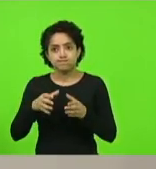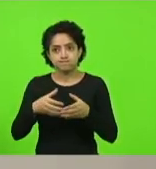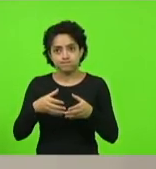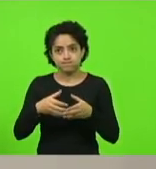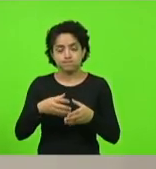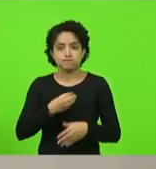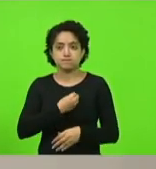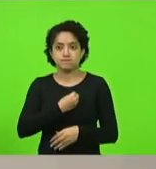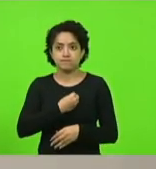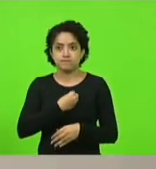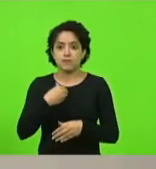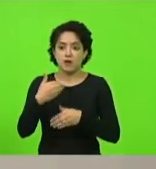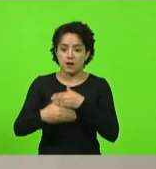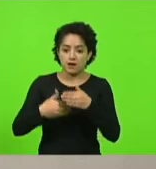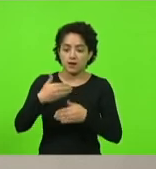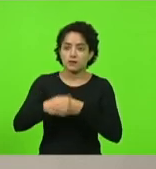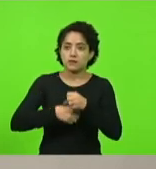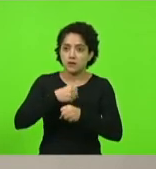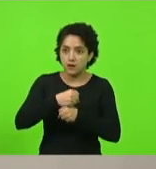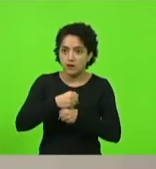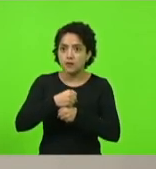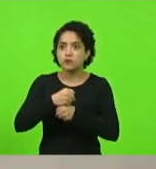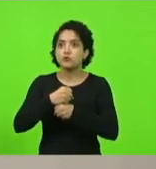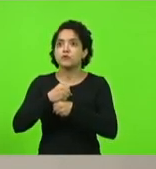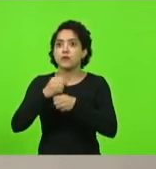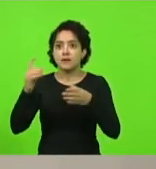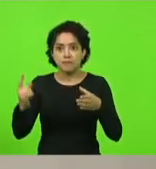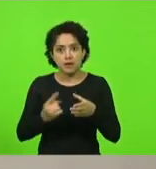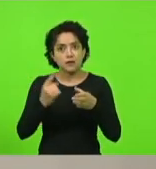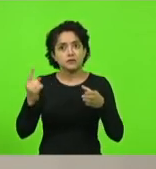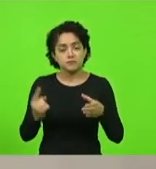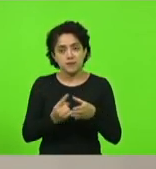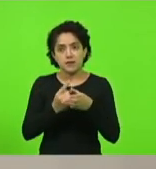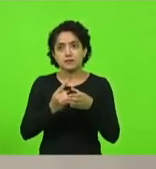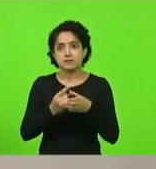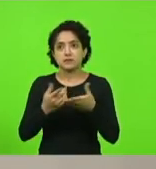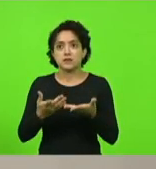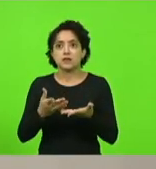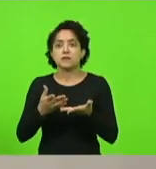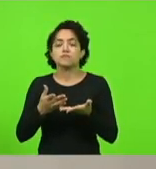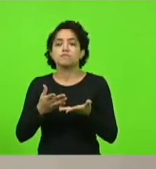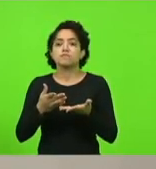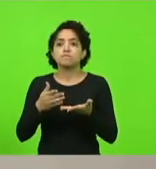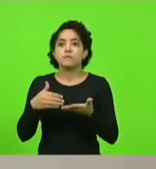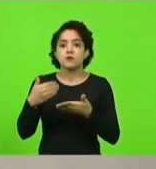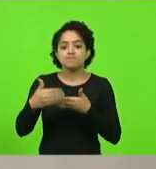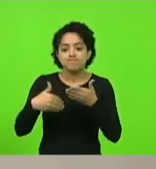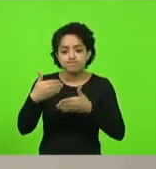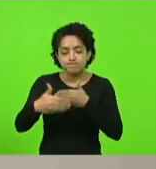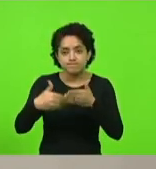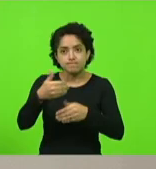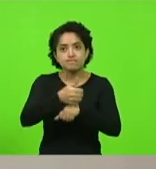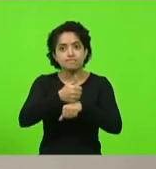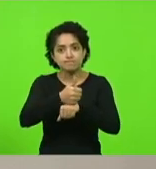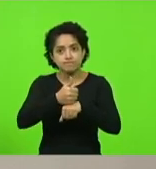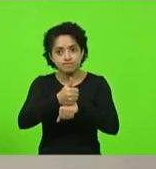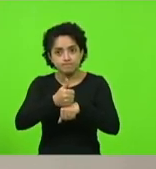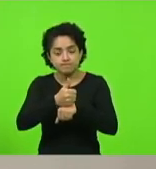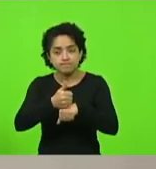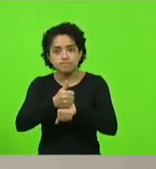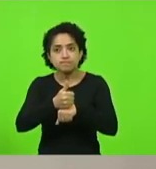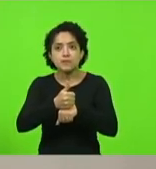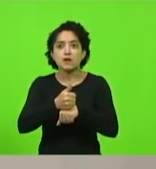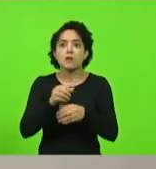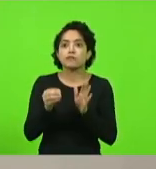a cada ano ingressam mais militares, fazendo com que o contingente de efetivo não vislumbre uma carreira militar justamente pela falta de